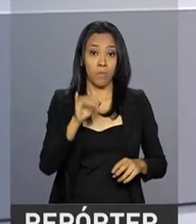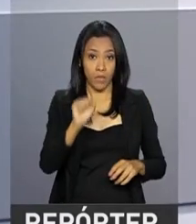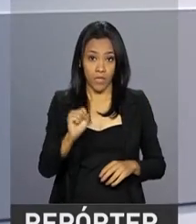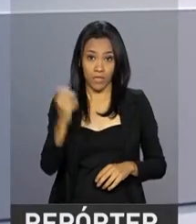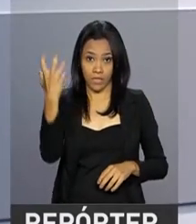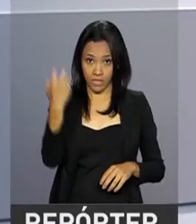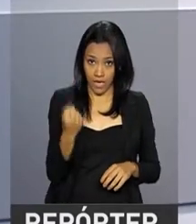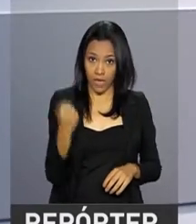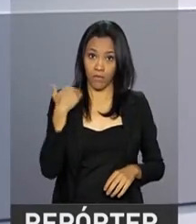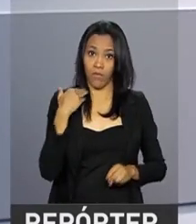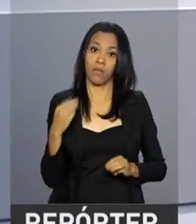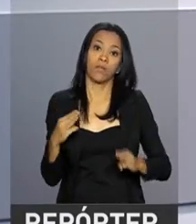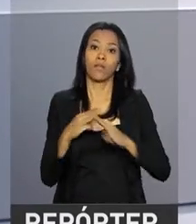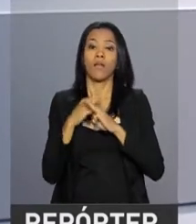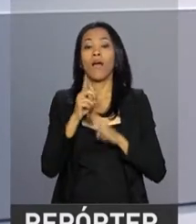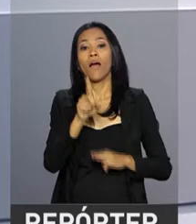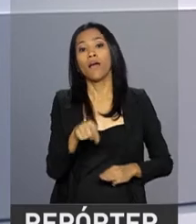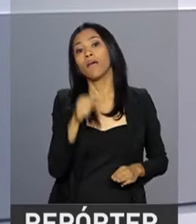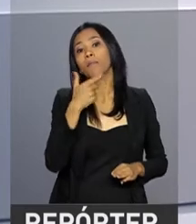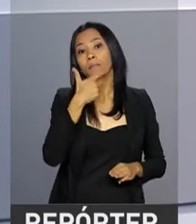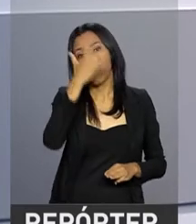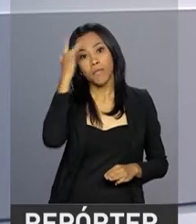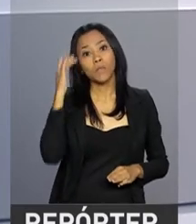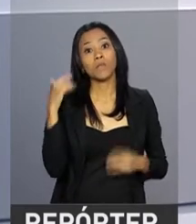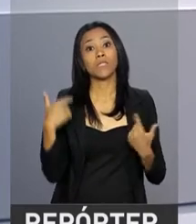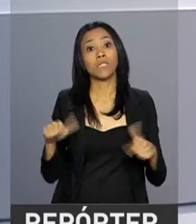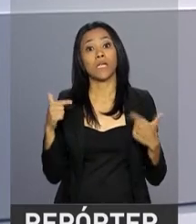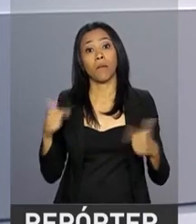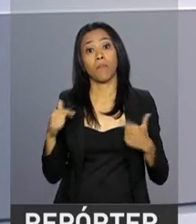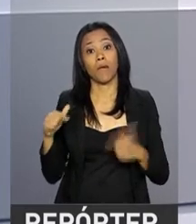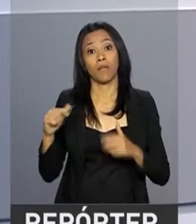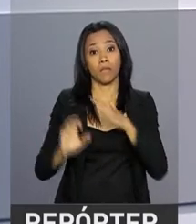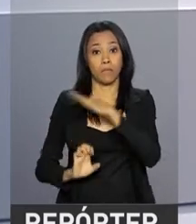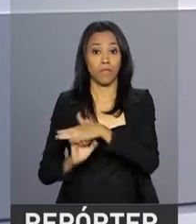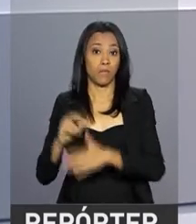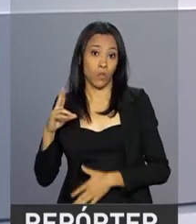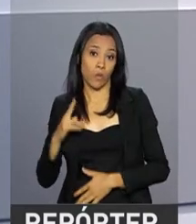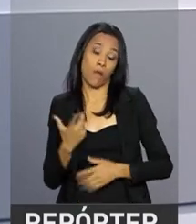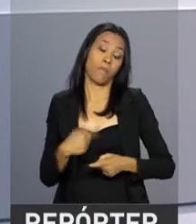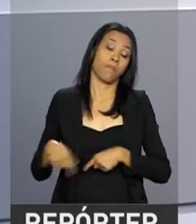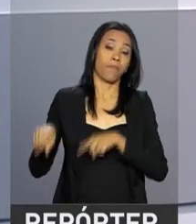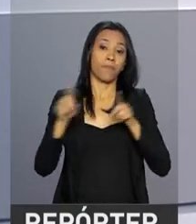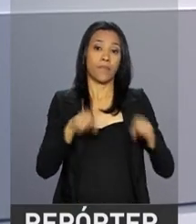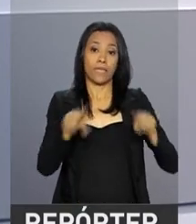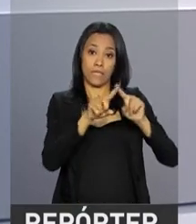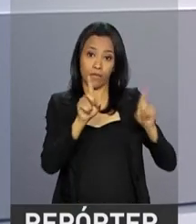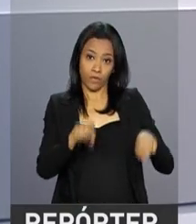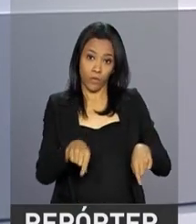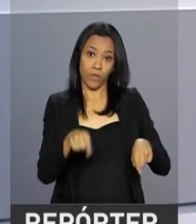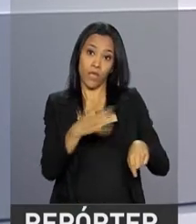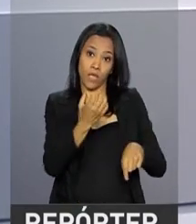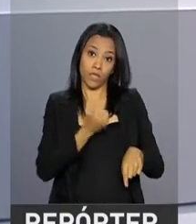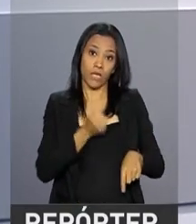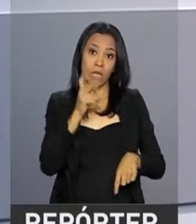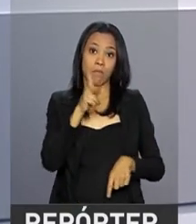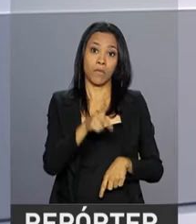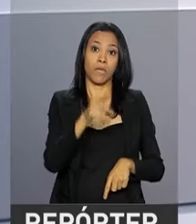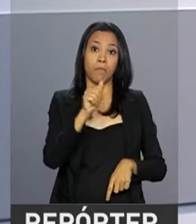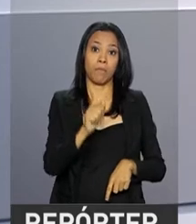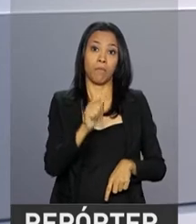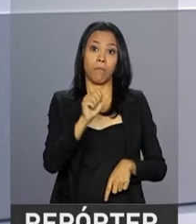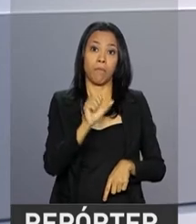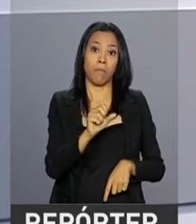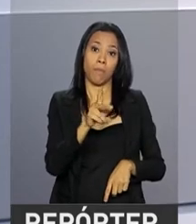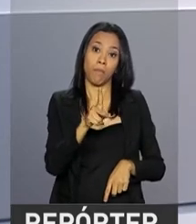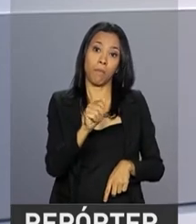na caixa econômica federal é para trabalhadores da iniciativa privada já os servidores públicos recebem o pasep que pode ser sacado